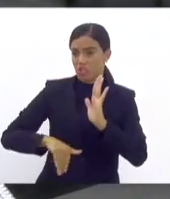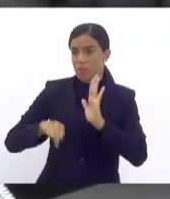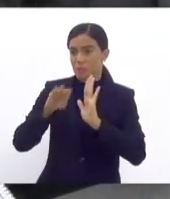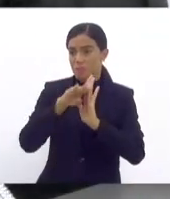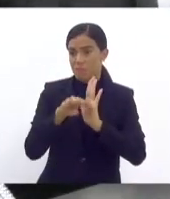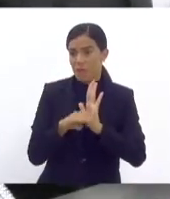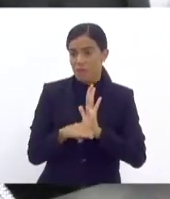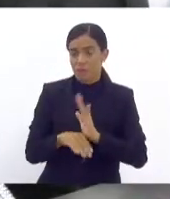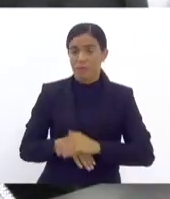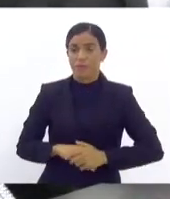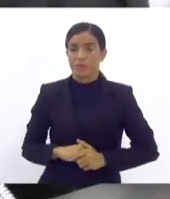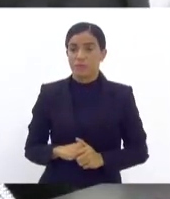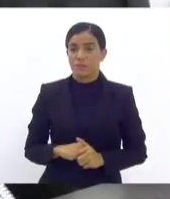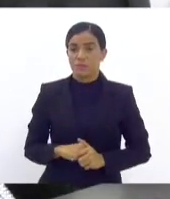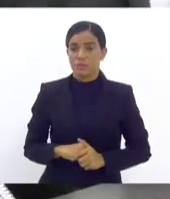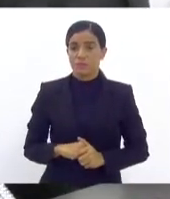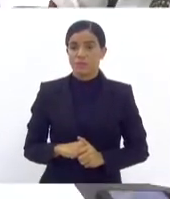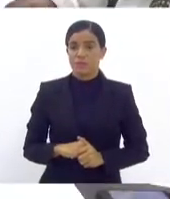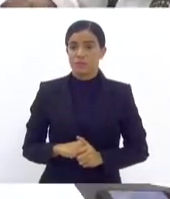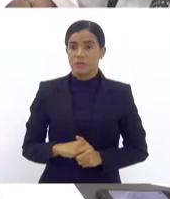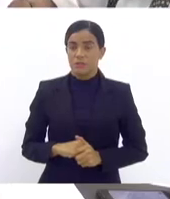momento.